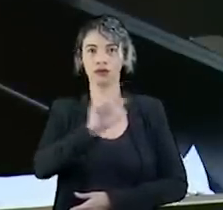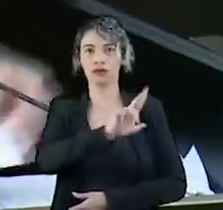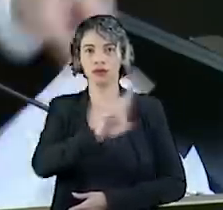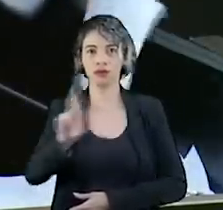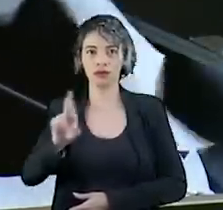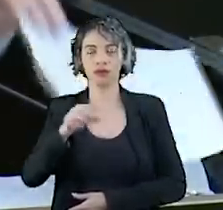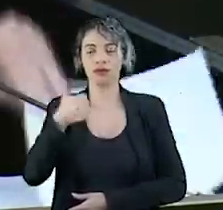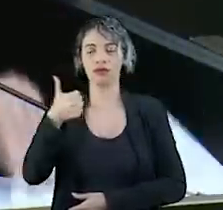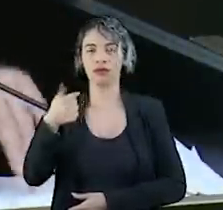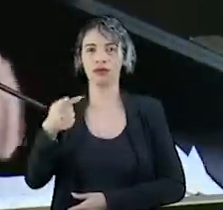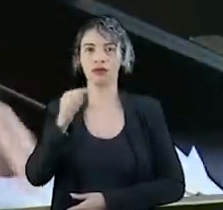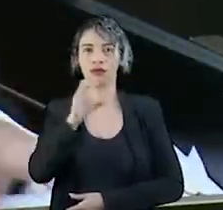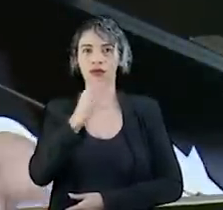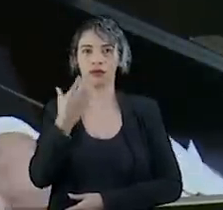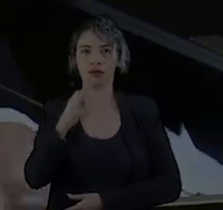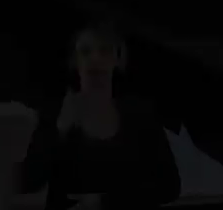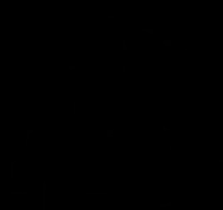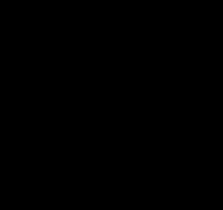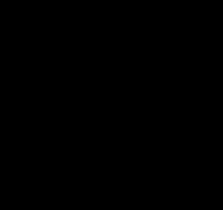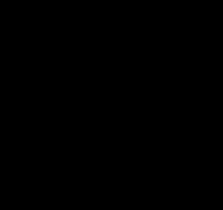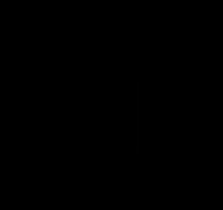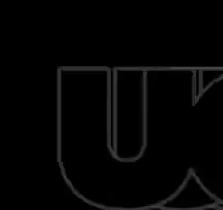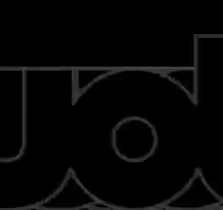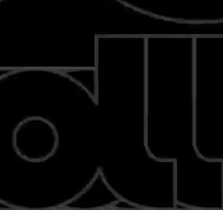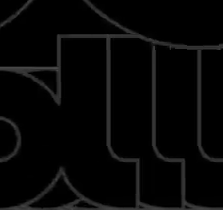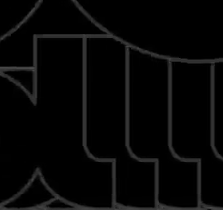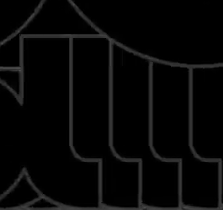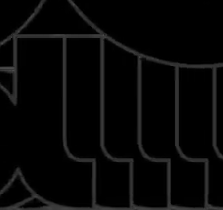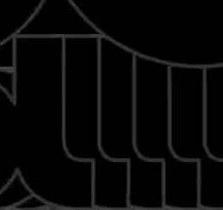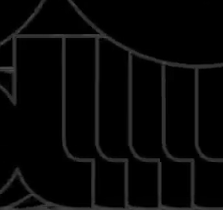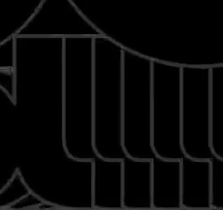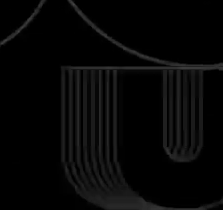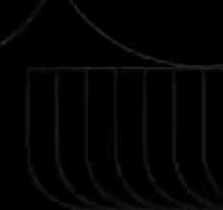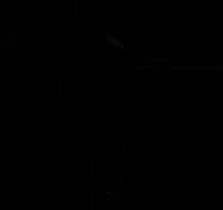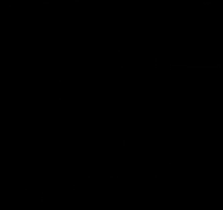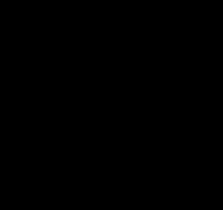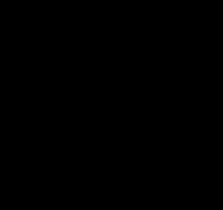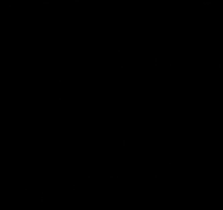831882-4 centavos é como voto seu presidente sol